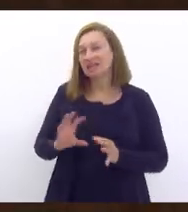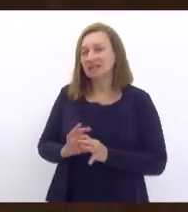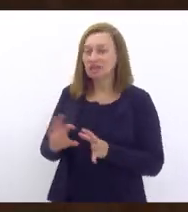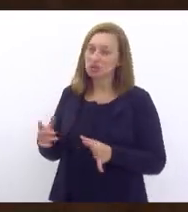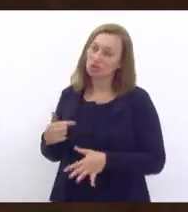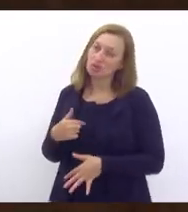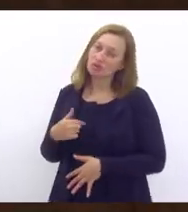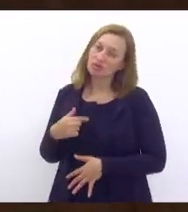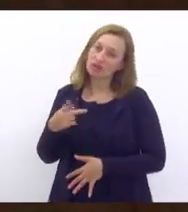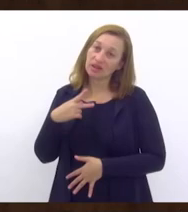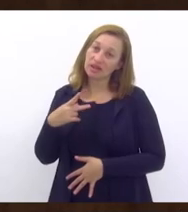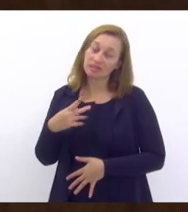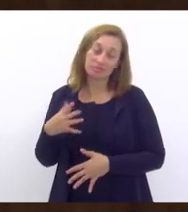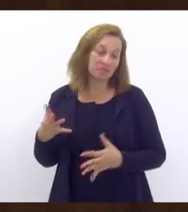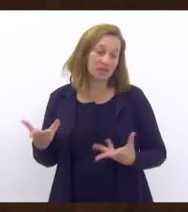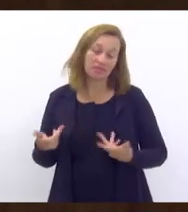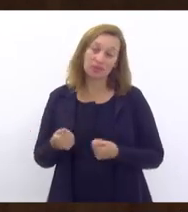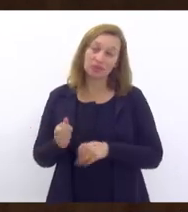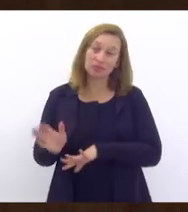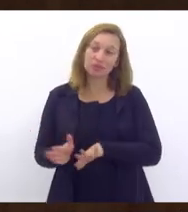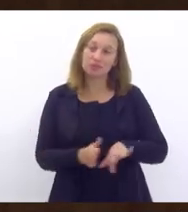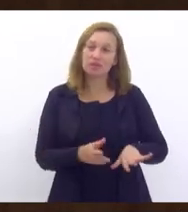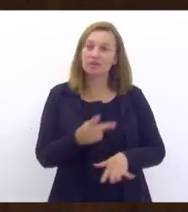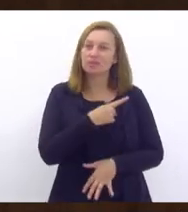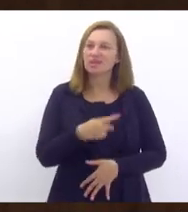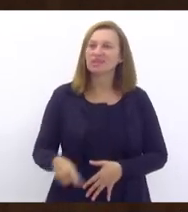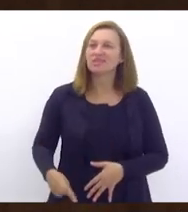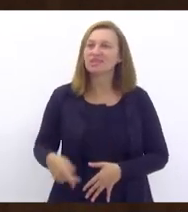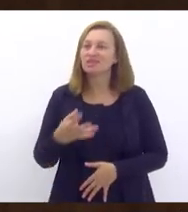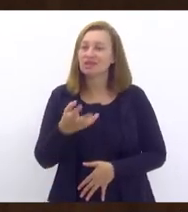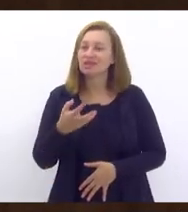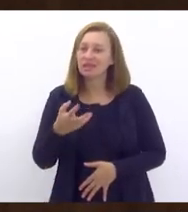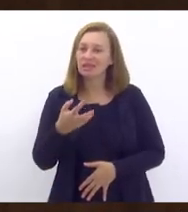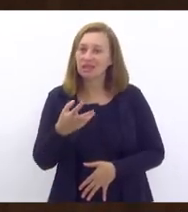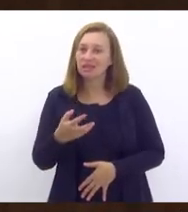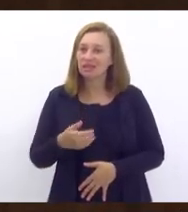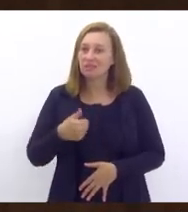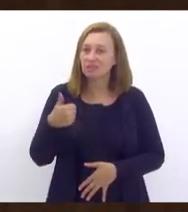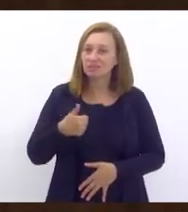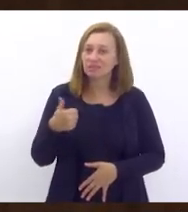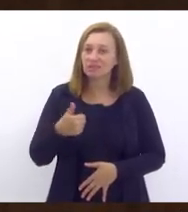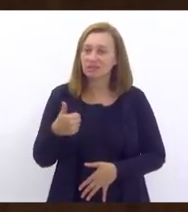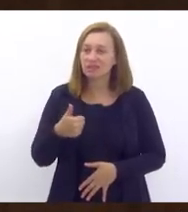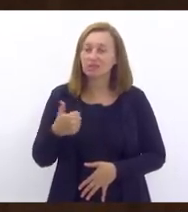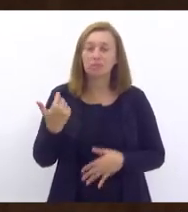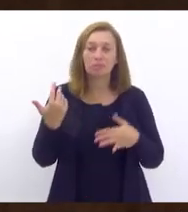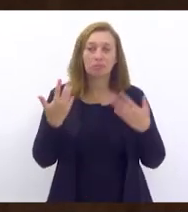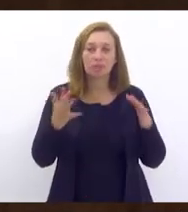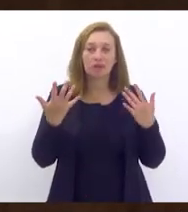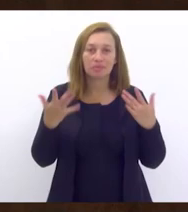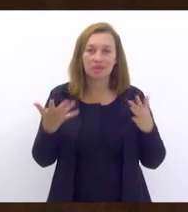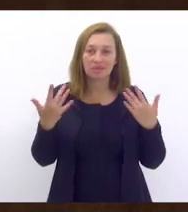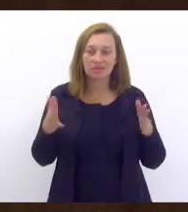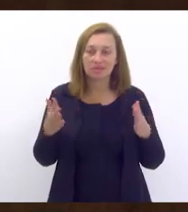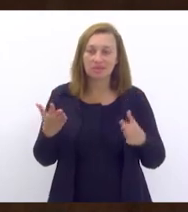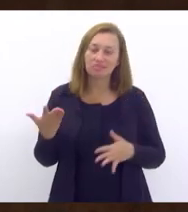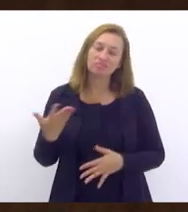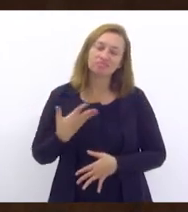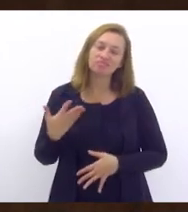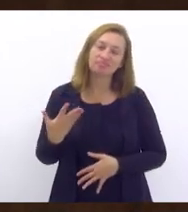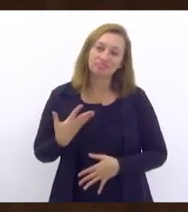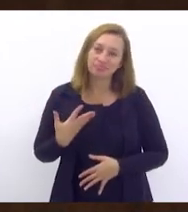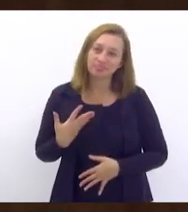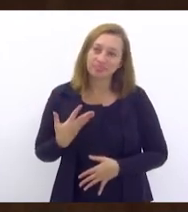um gentleman. Presidenta, eu queria, em primeiro lugar, elogiar aqui os meus